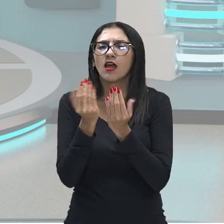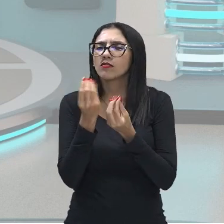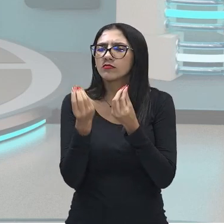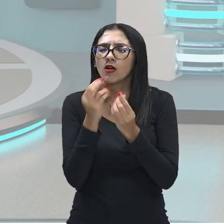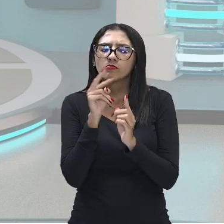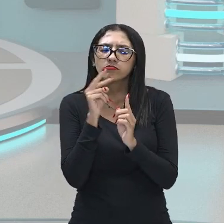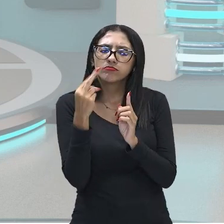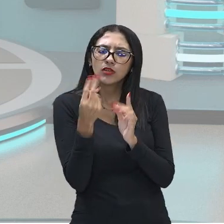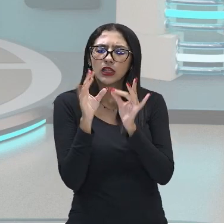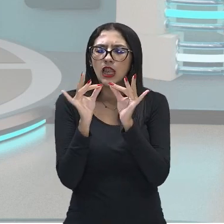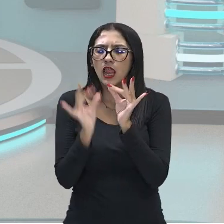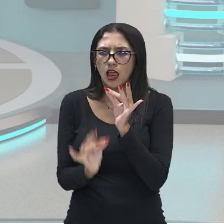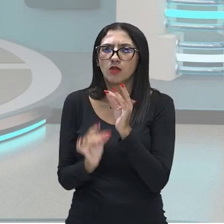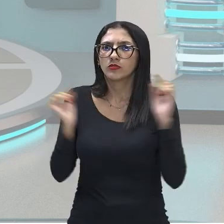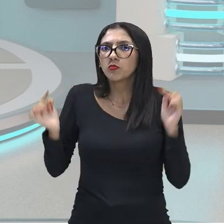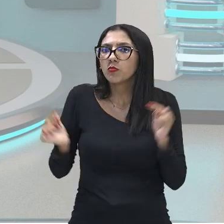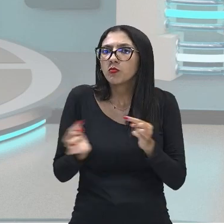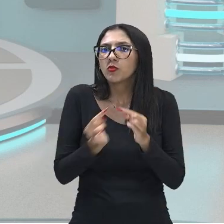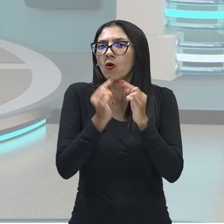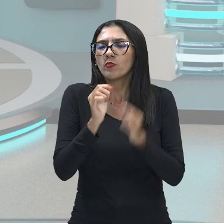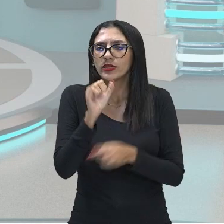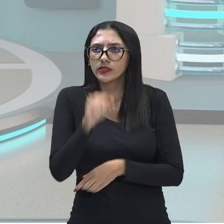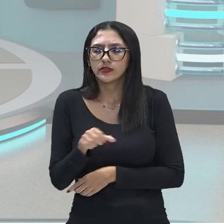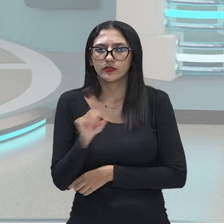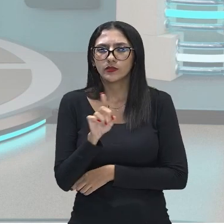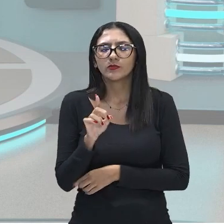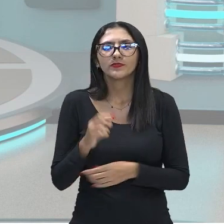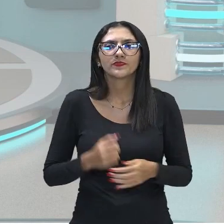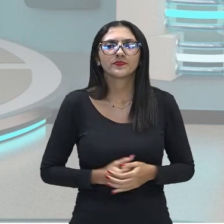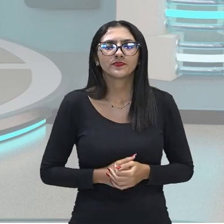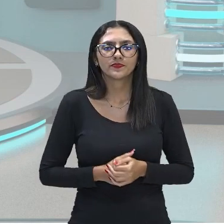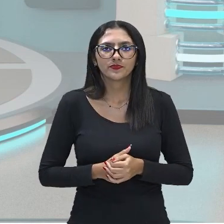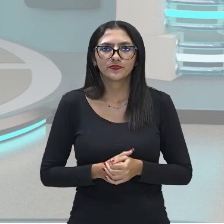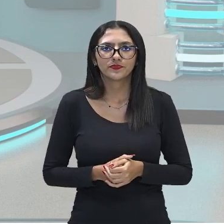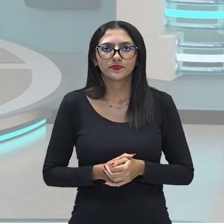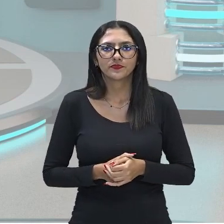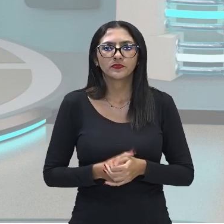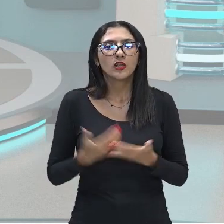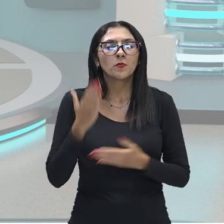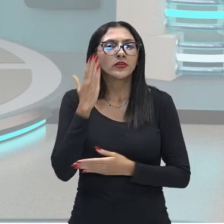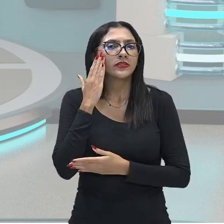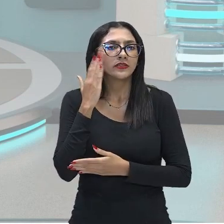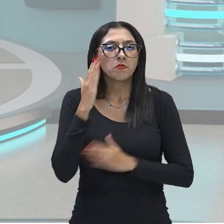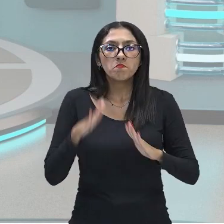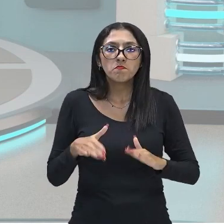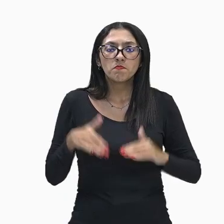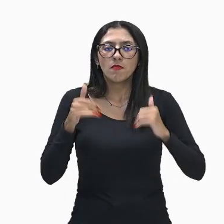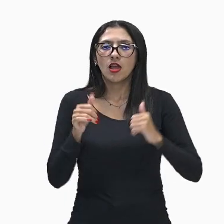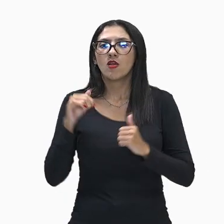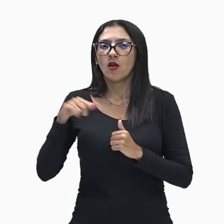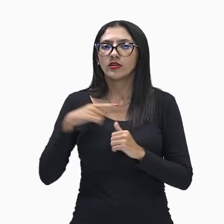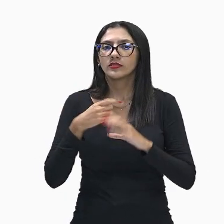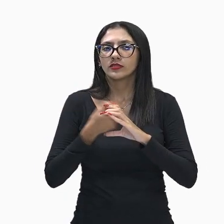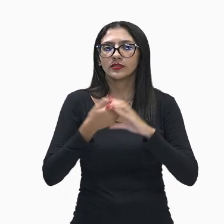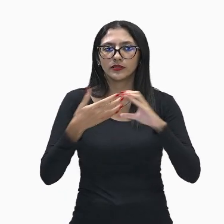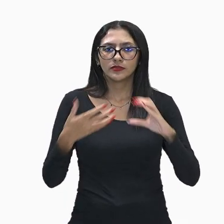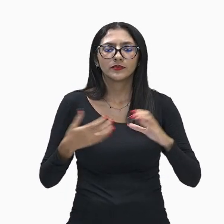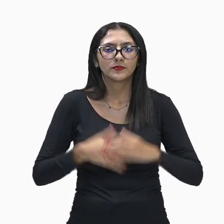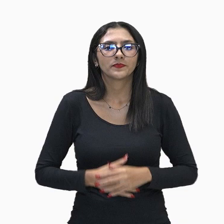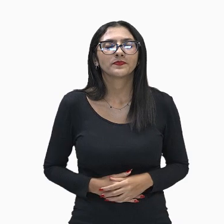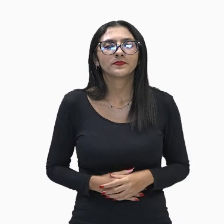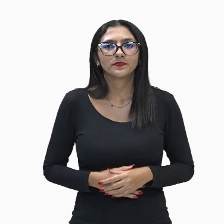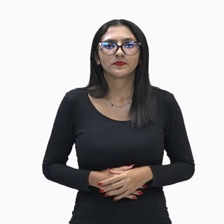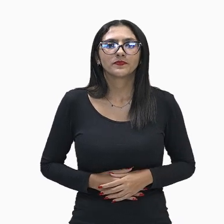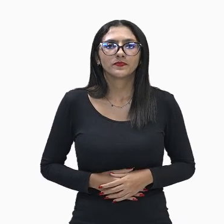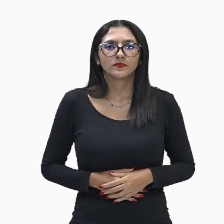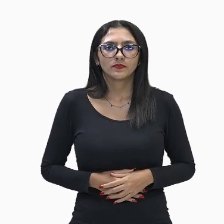refinado para poder dizer Esse indivíduo é ectomorfo tá bom pra gente entender um pouco melhor sobre essas características olha só a